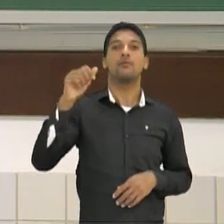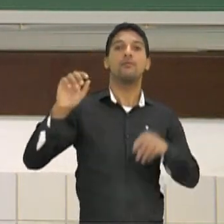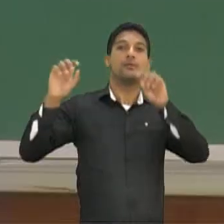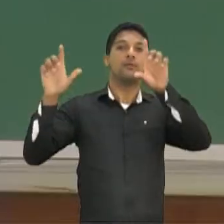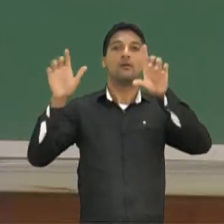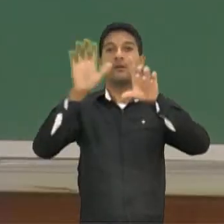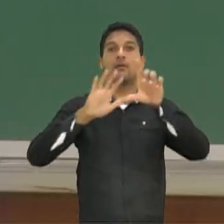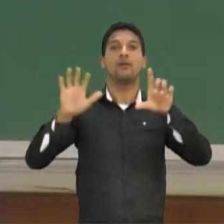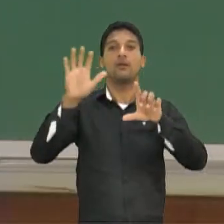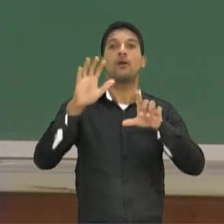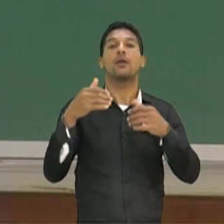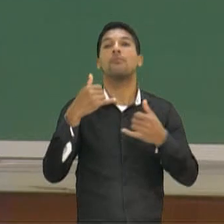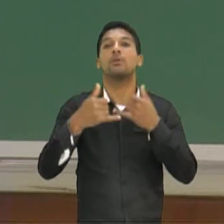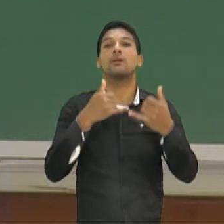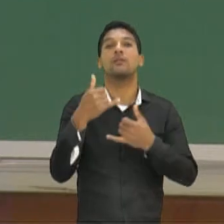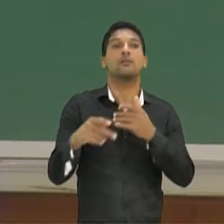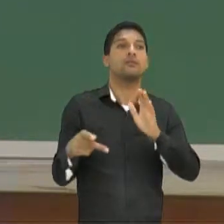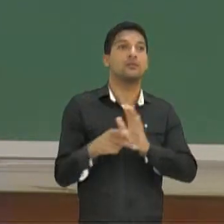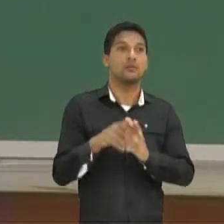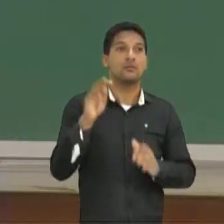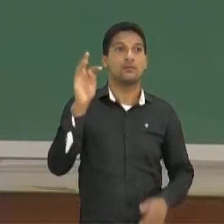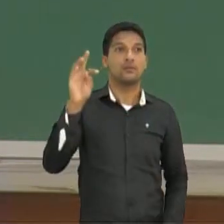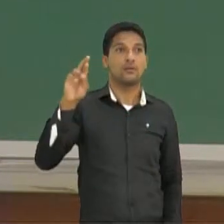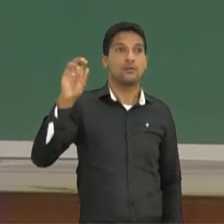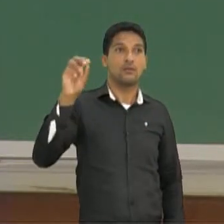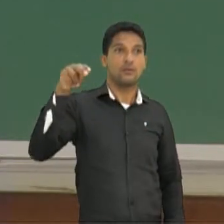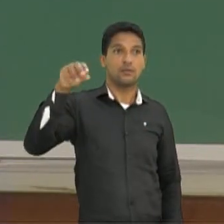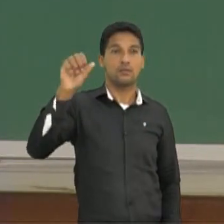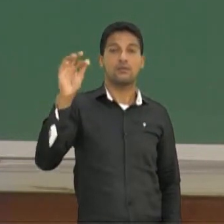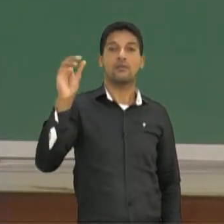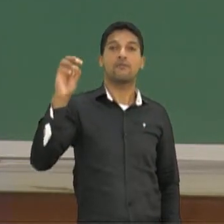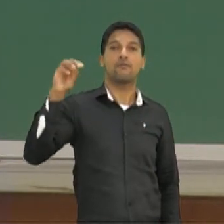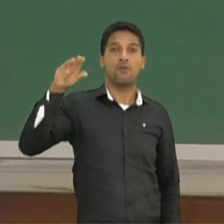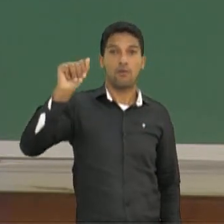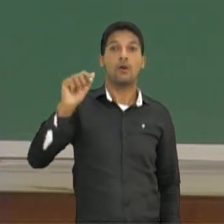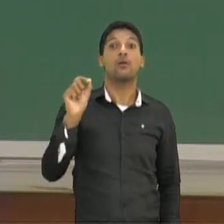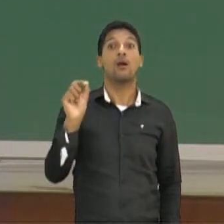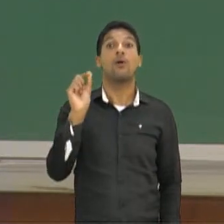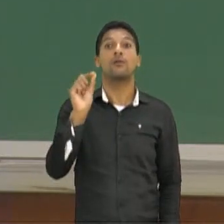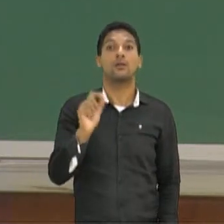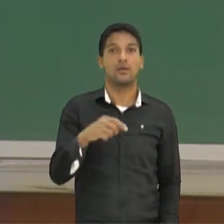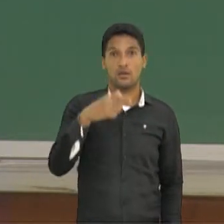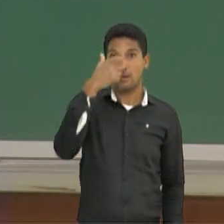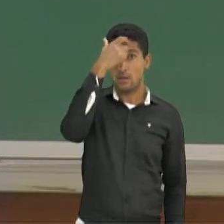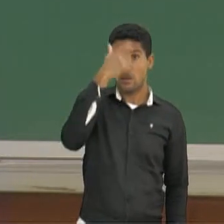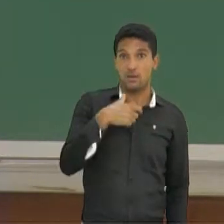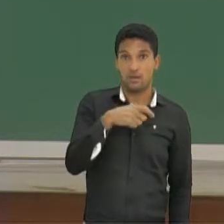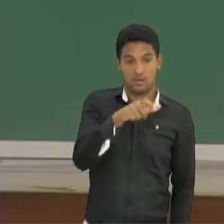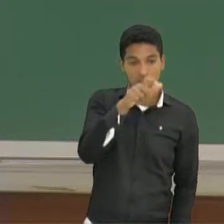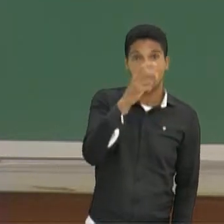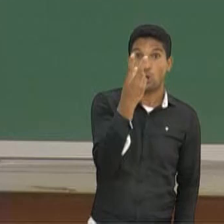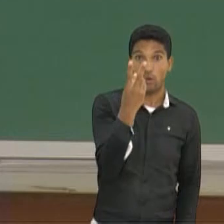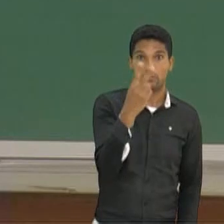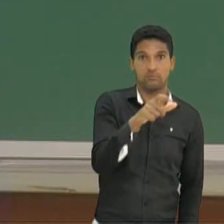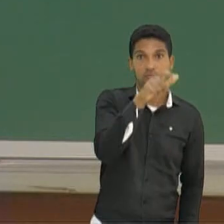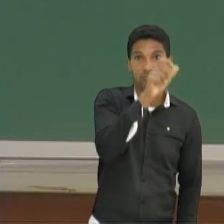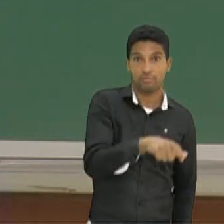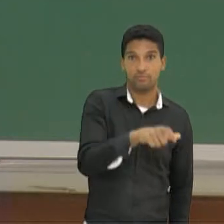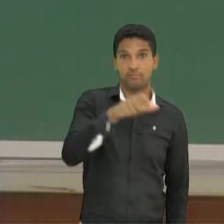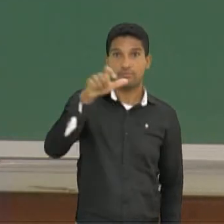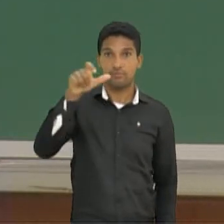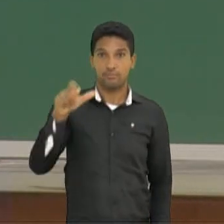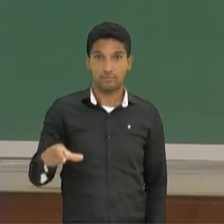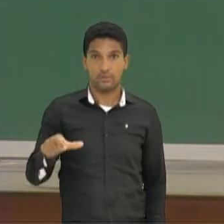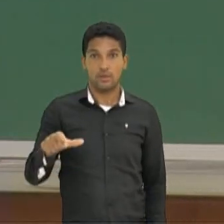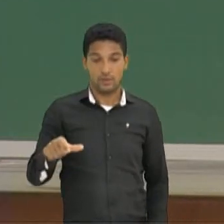jogo do Transforma. No jogo Transforma, 2 jogadores começam improvisando uma cena, baseada numa frase descrita